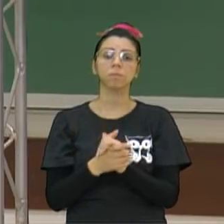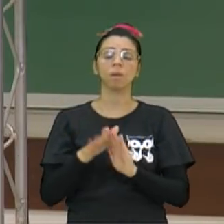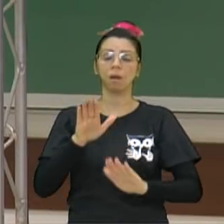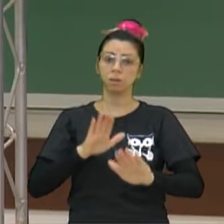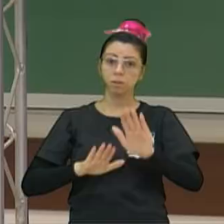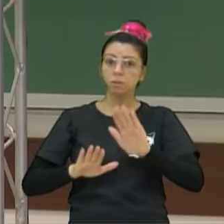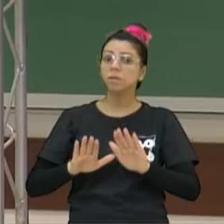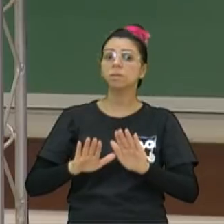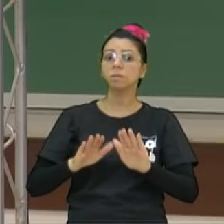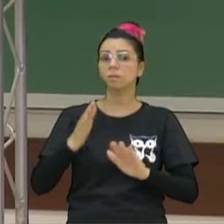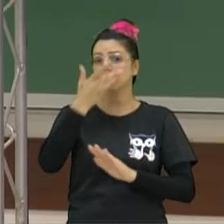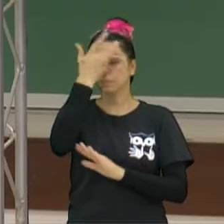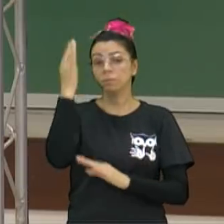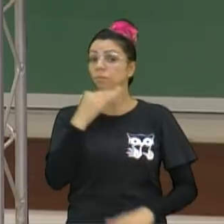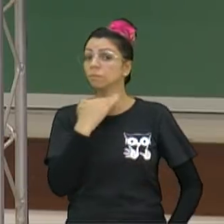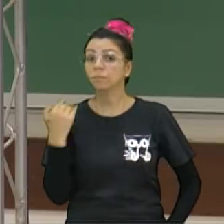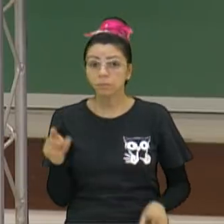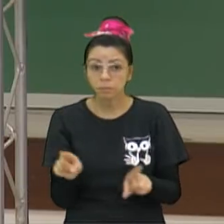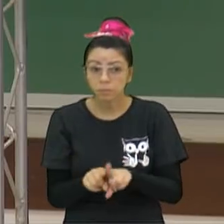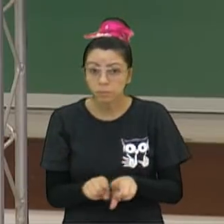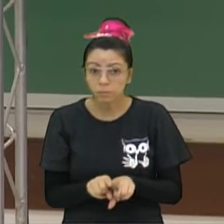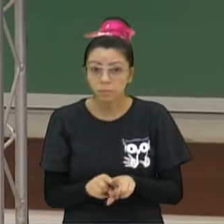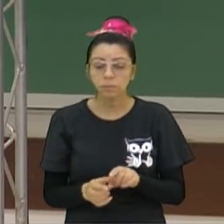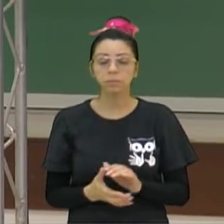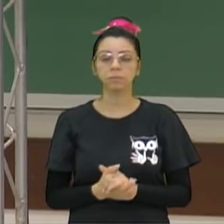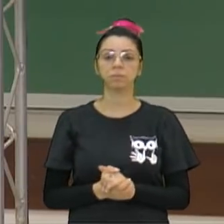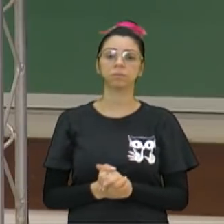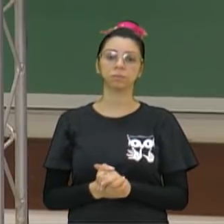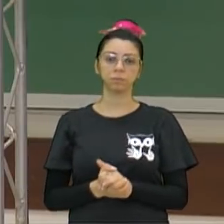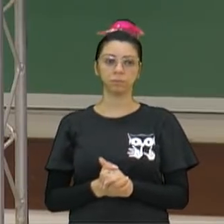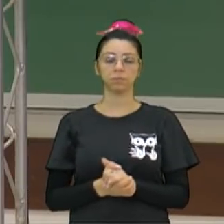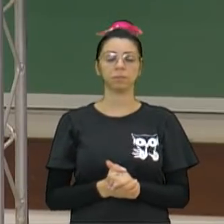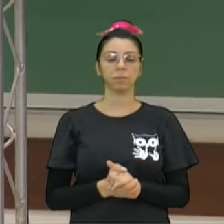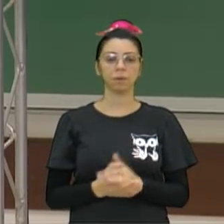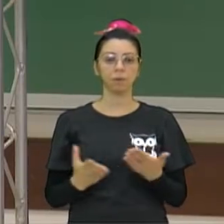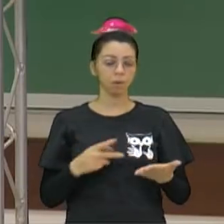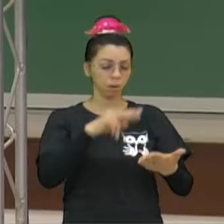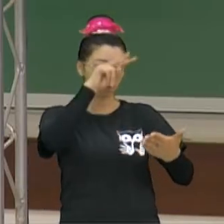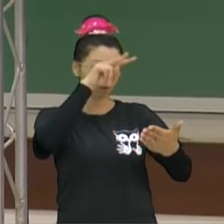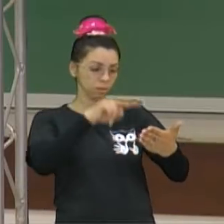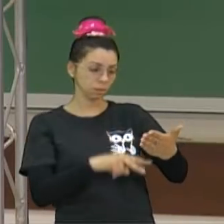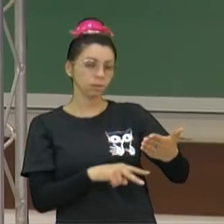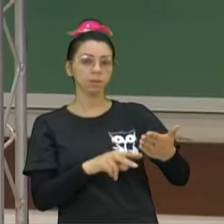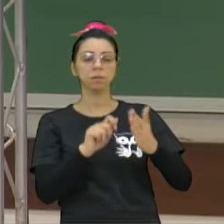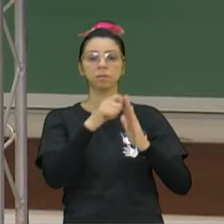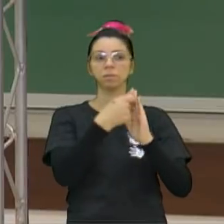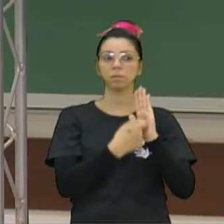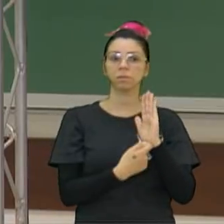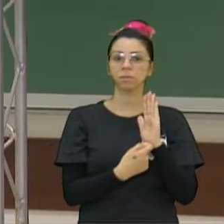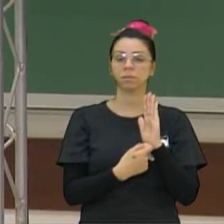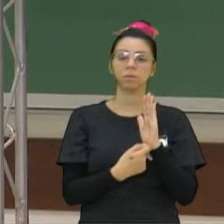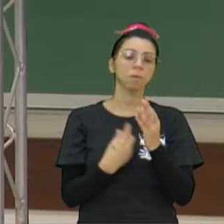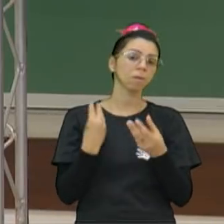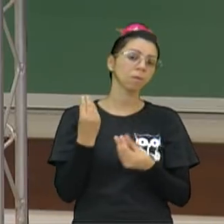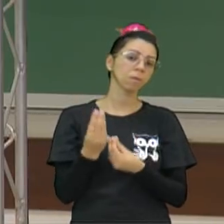a pessoa a óbito, certo? Vamos dar uma lida agora num texto que eu trouxe para a gente ver como que era visto isso no